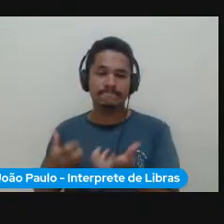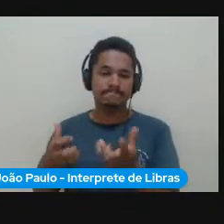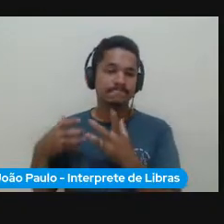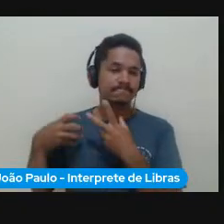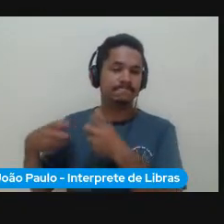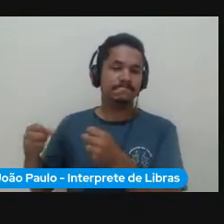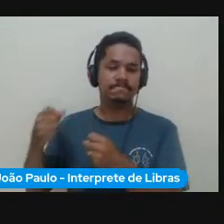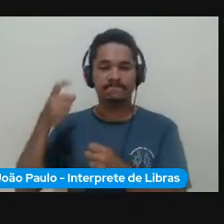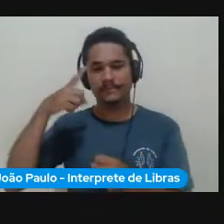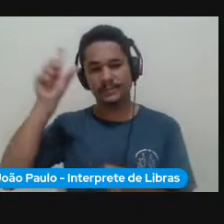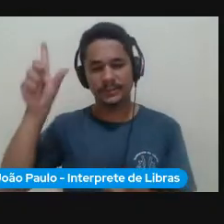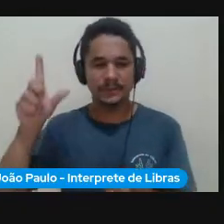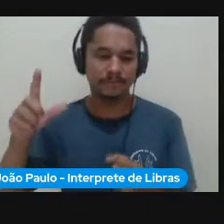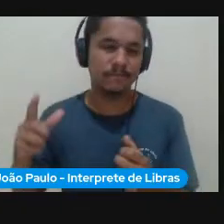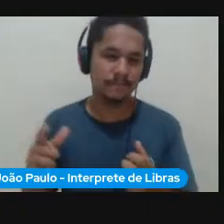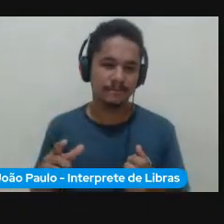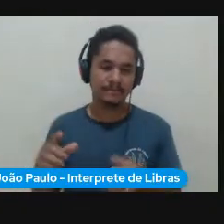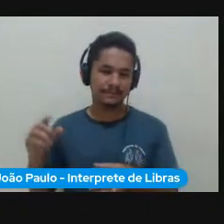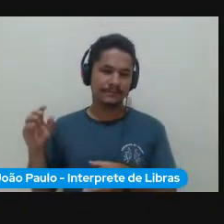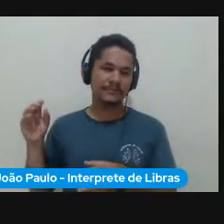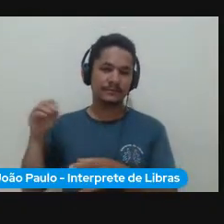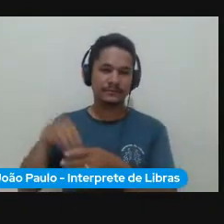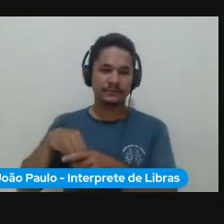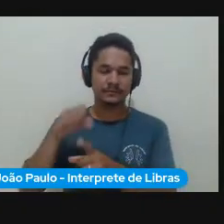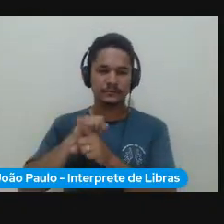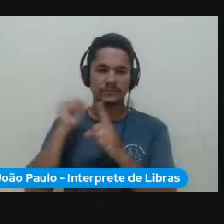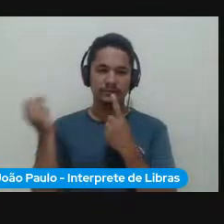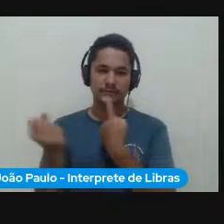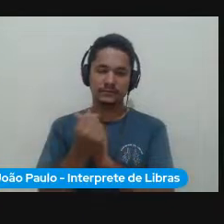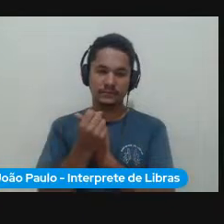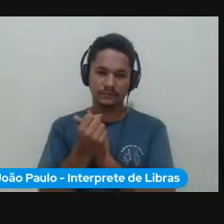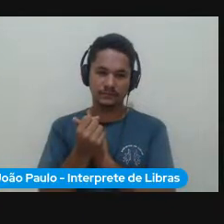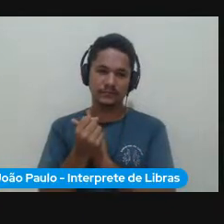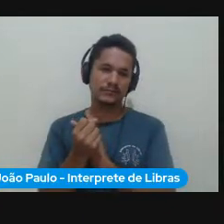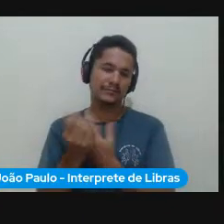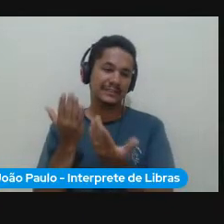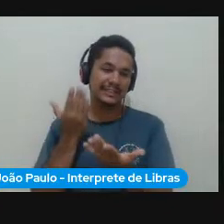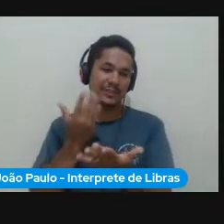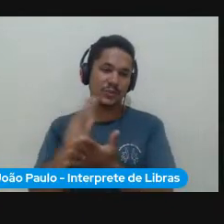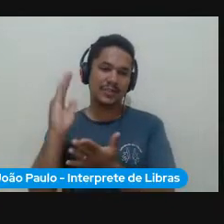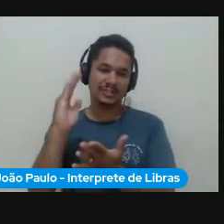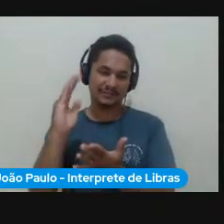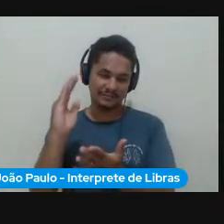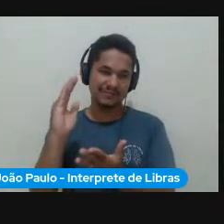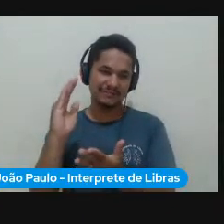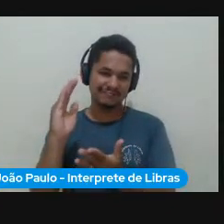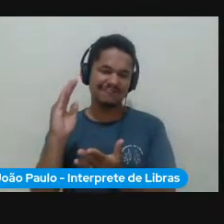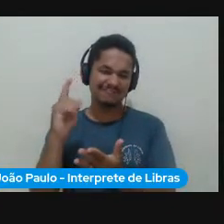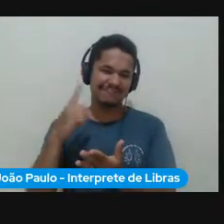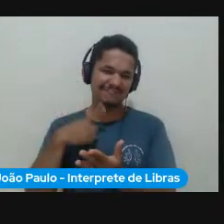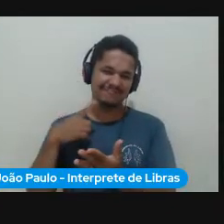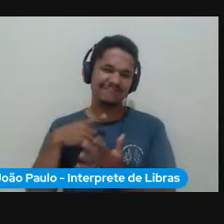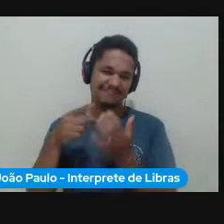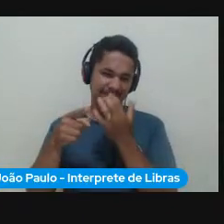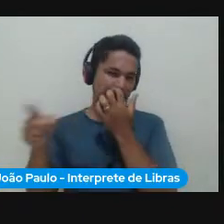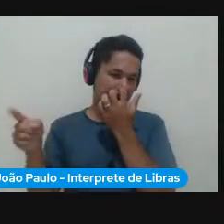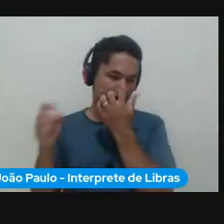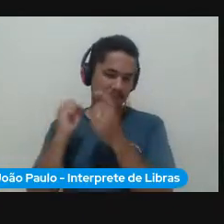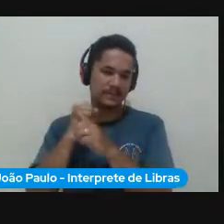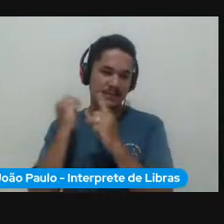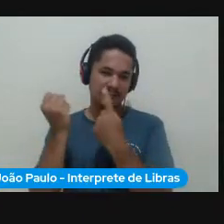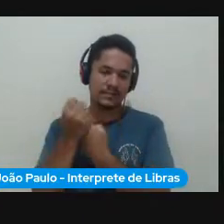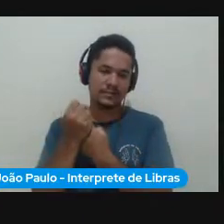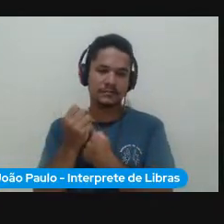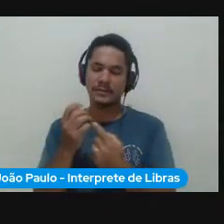de um espaço dentro, né, de uma sociedade tão excludente, mas a gente tem que trazer minimamente ali as